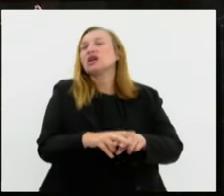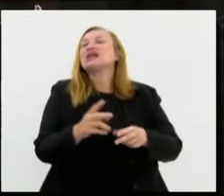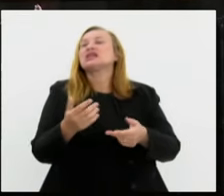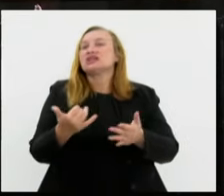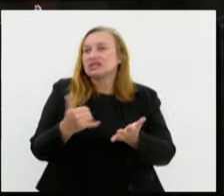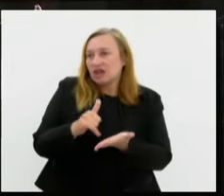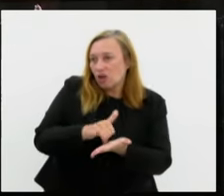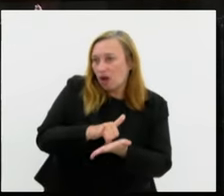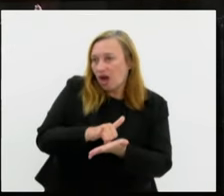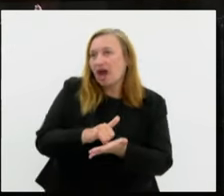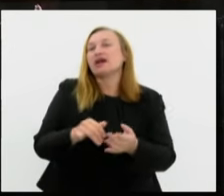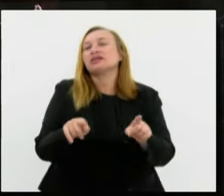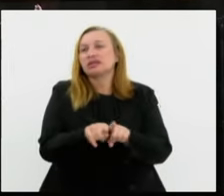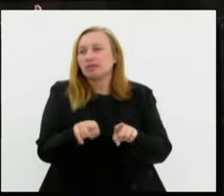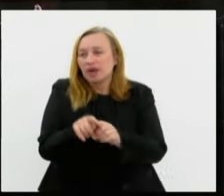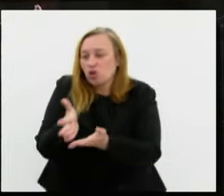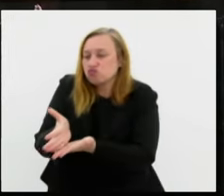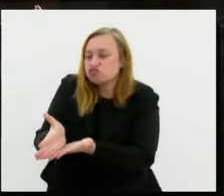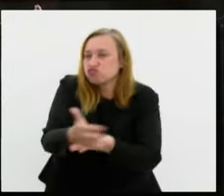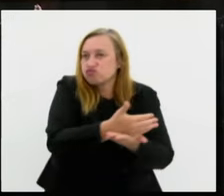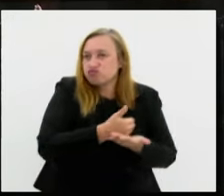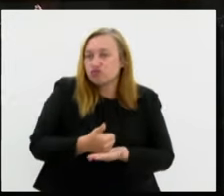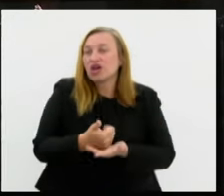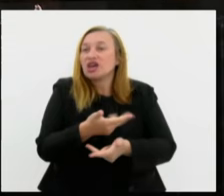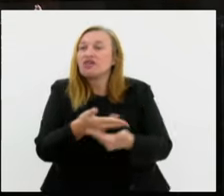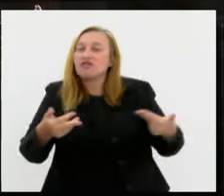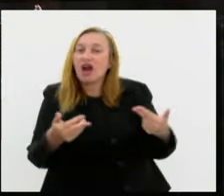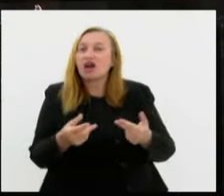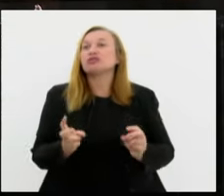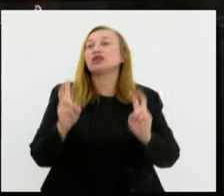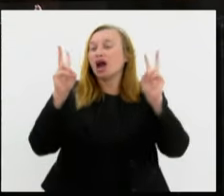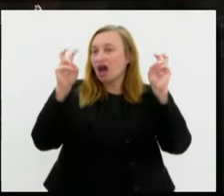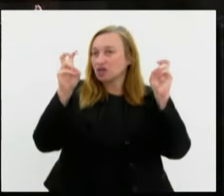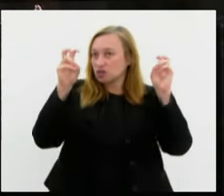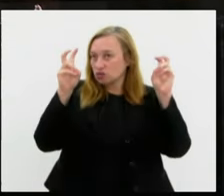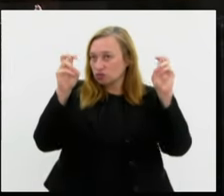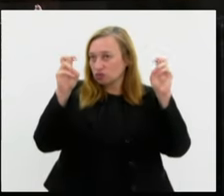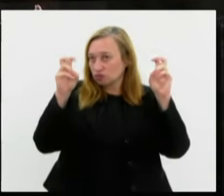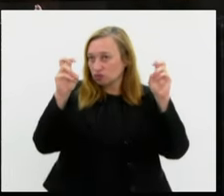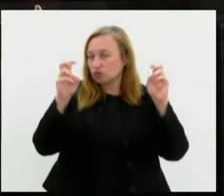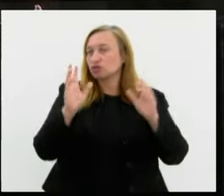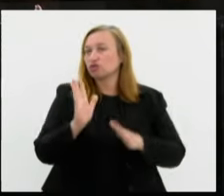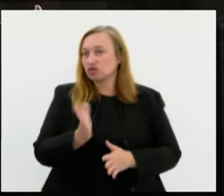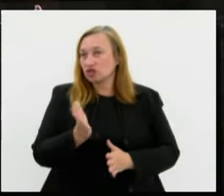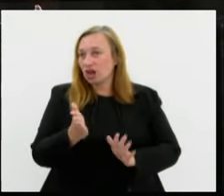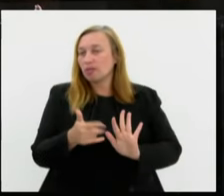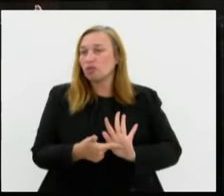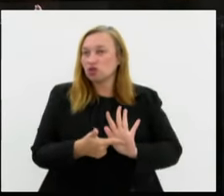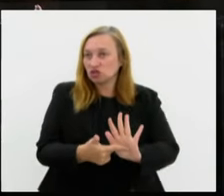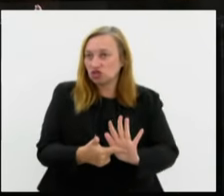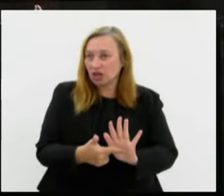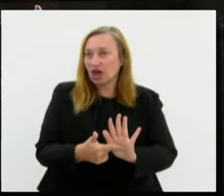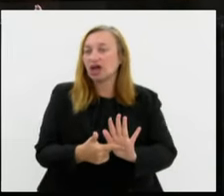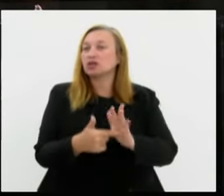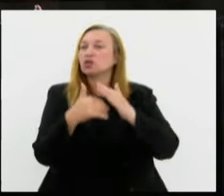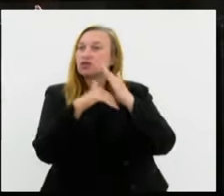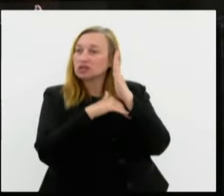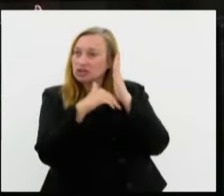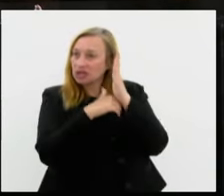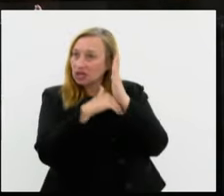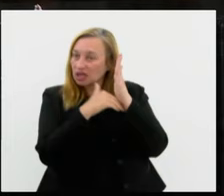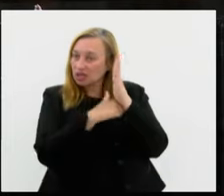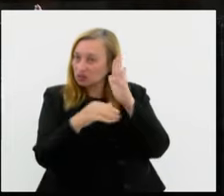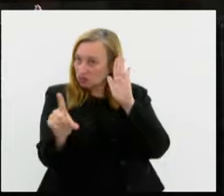que vão sendo vazados, até o arrepio da lei, porque isso não deveria ser assim, é